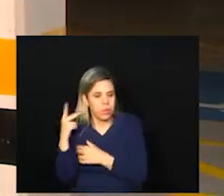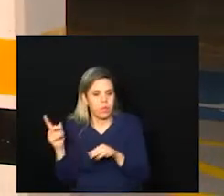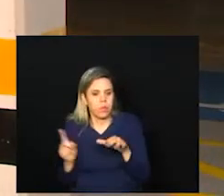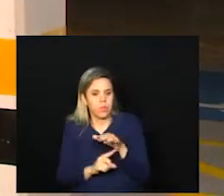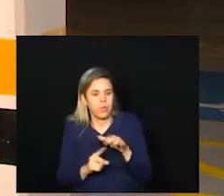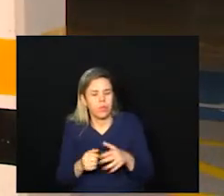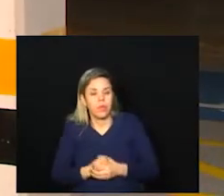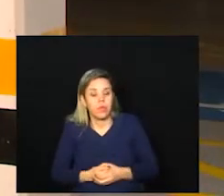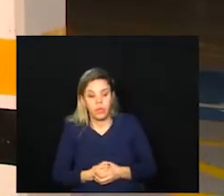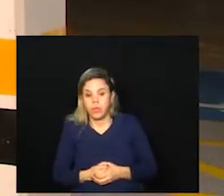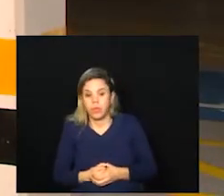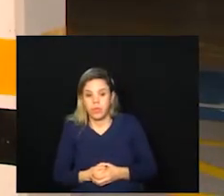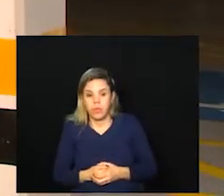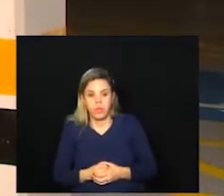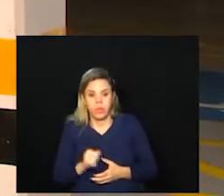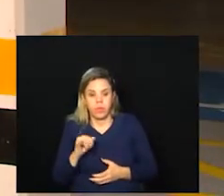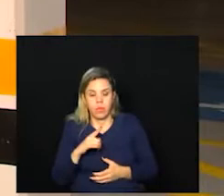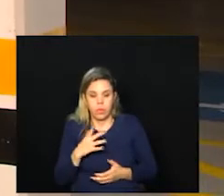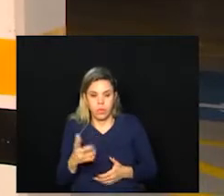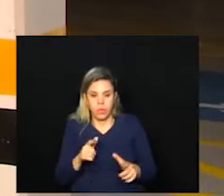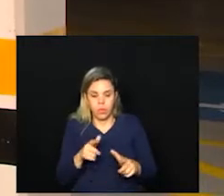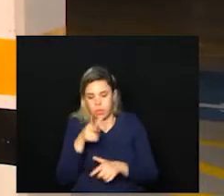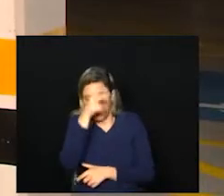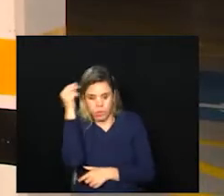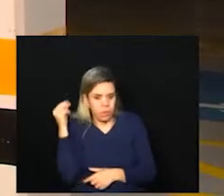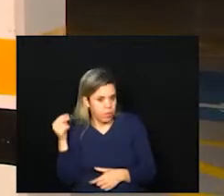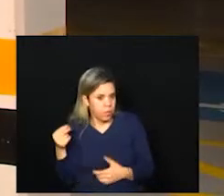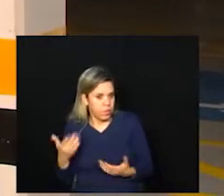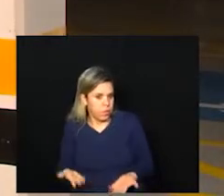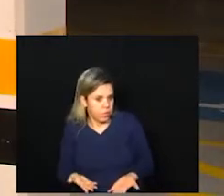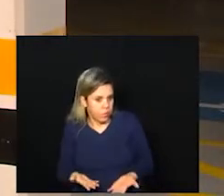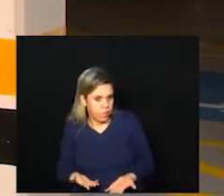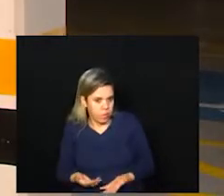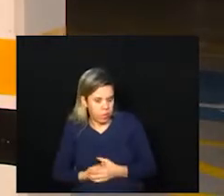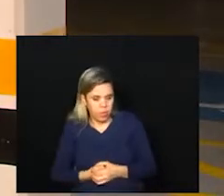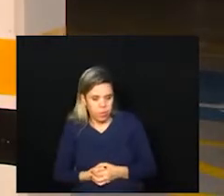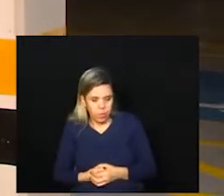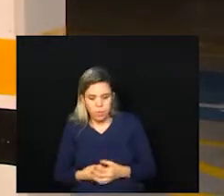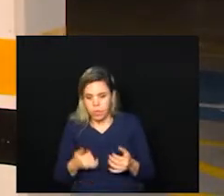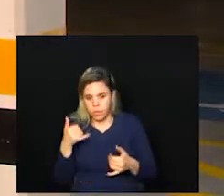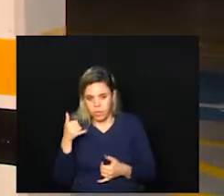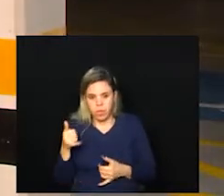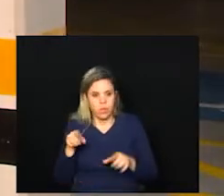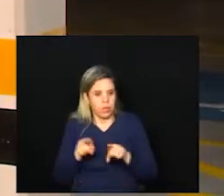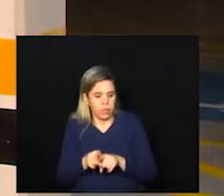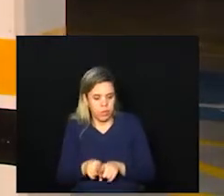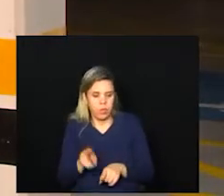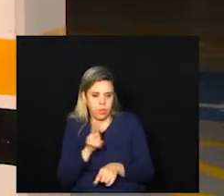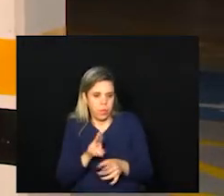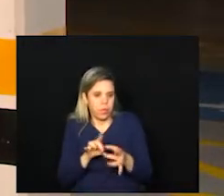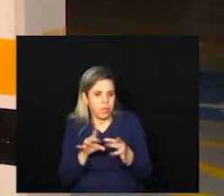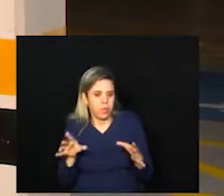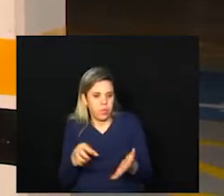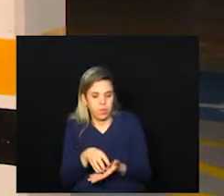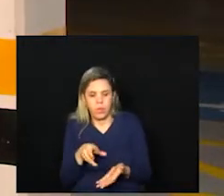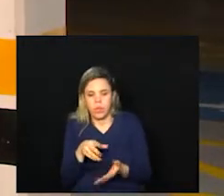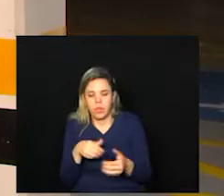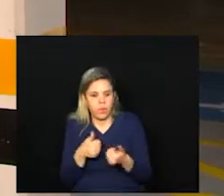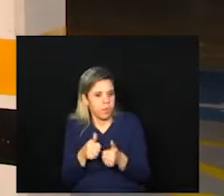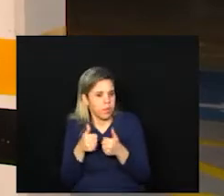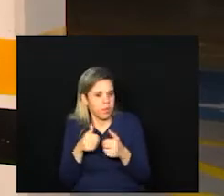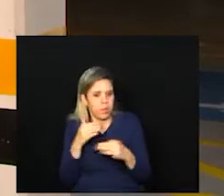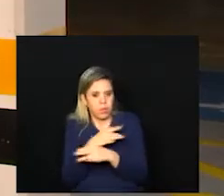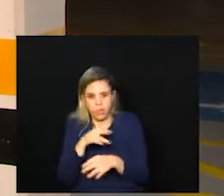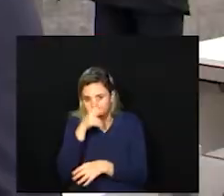estacionamento. Segundo, se for em local público, aí o telefone deverá ser do órgão de trânsito